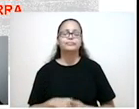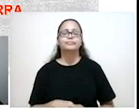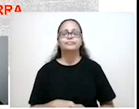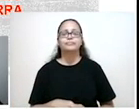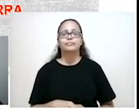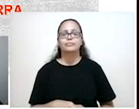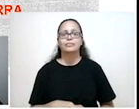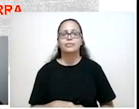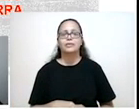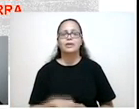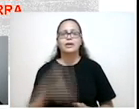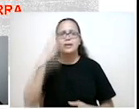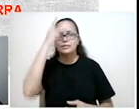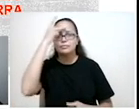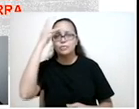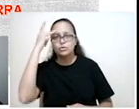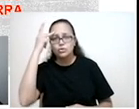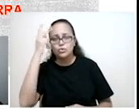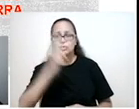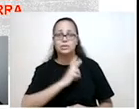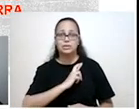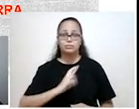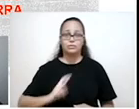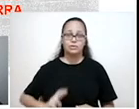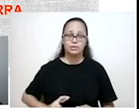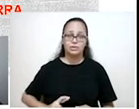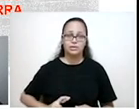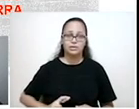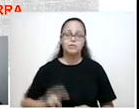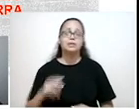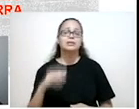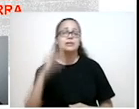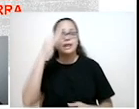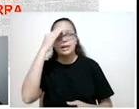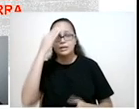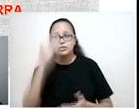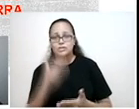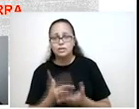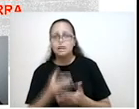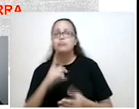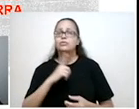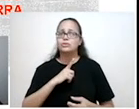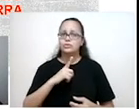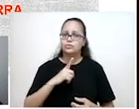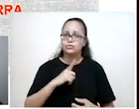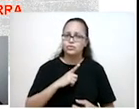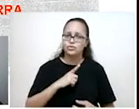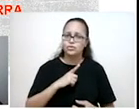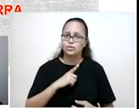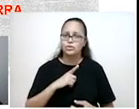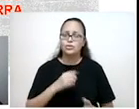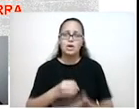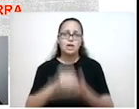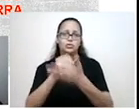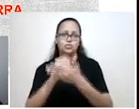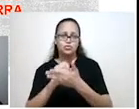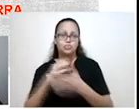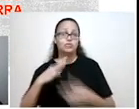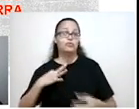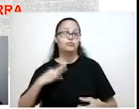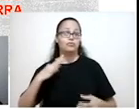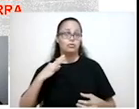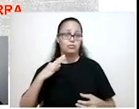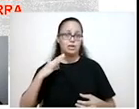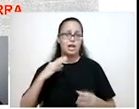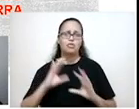Embora os republicanos contassem com a ajuda soviética e de voluntários de toda a Europa e até das Américas,